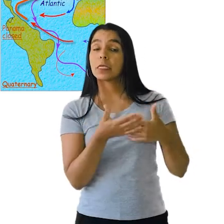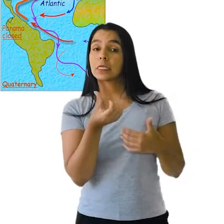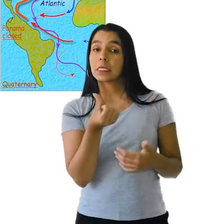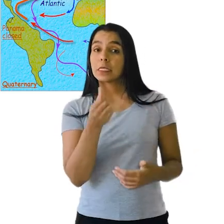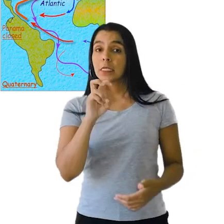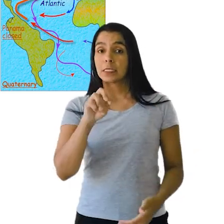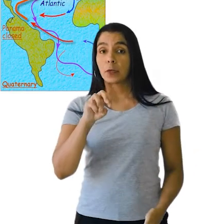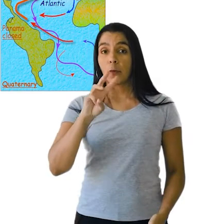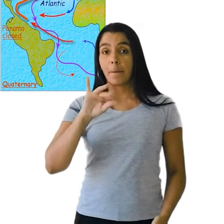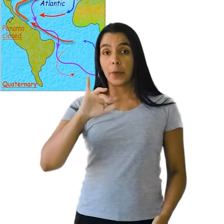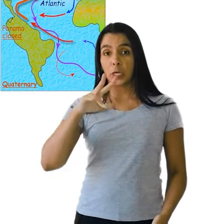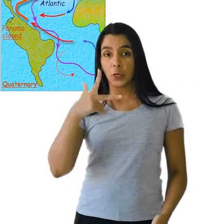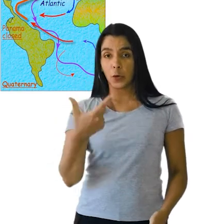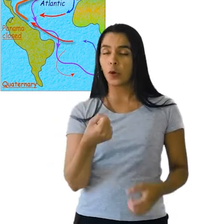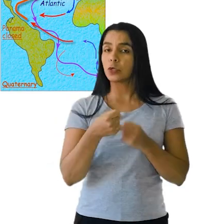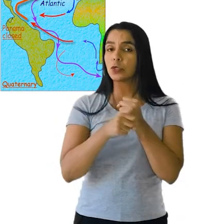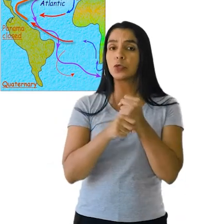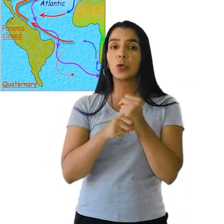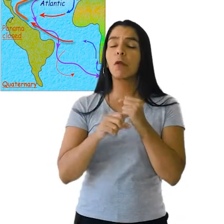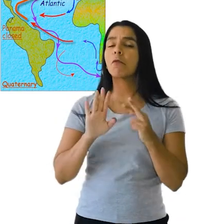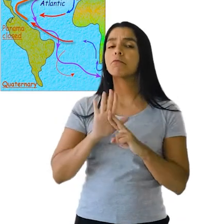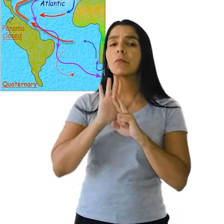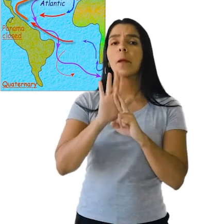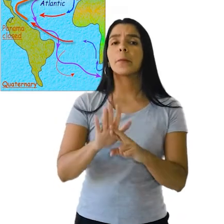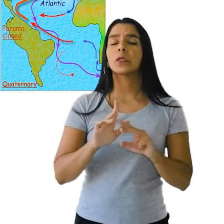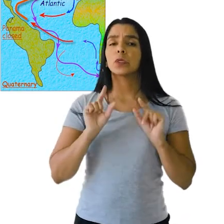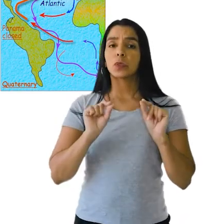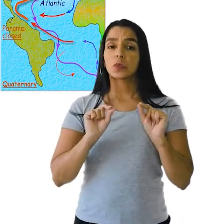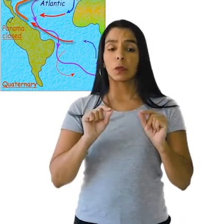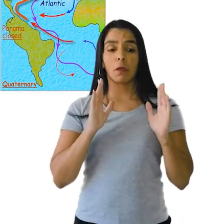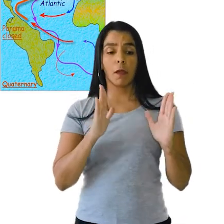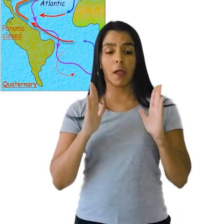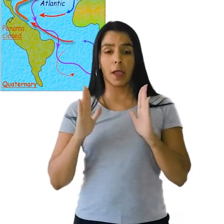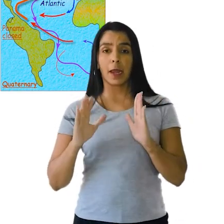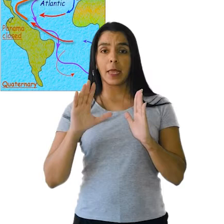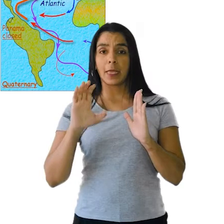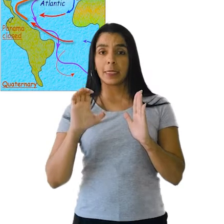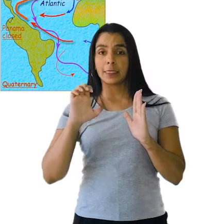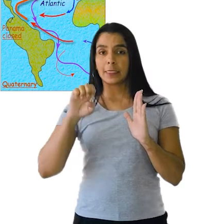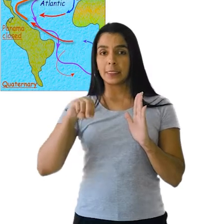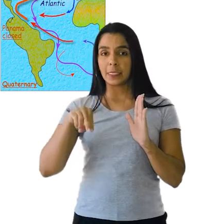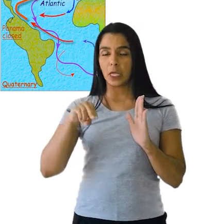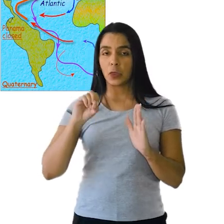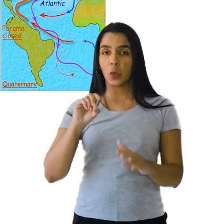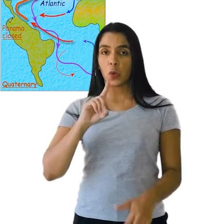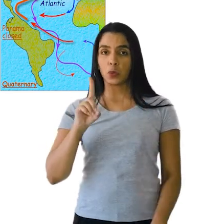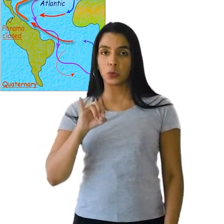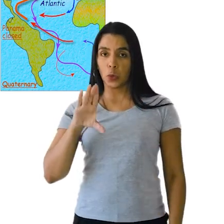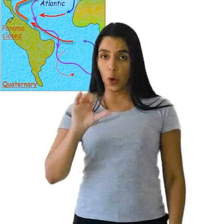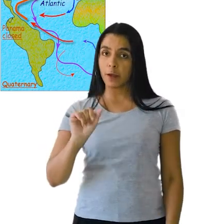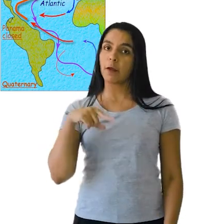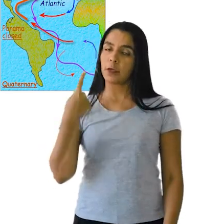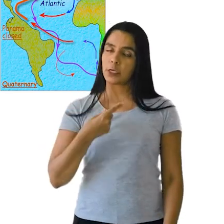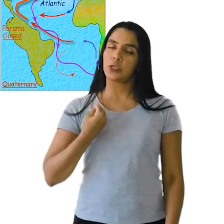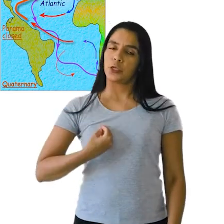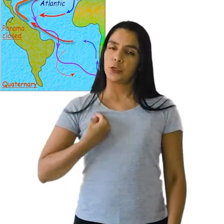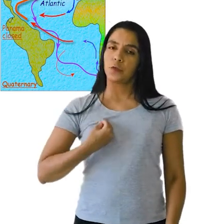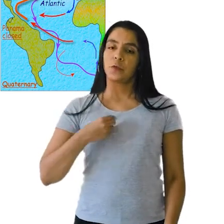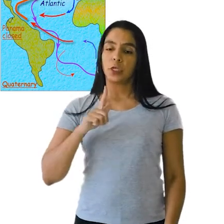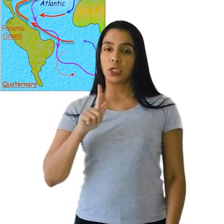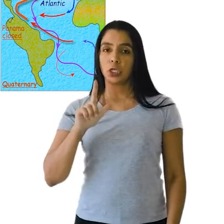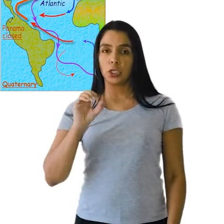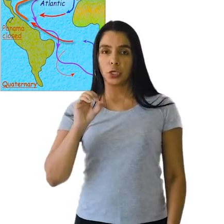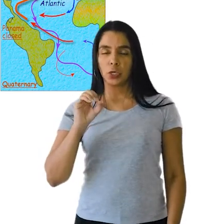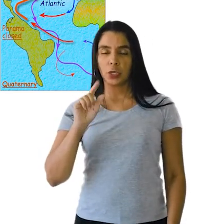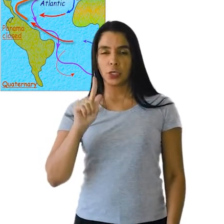últimos 65 milhões de anos da história da Terra, e que representa a era Cenozoica, a era